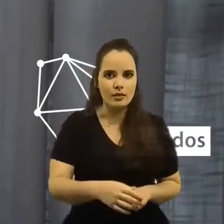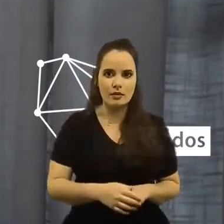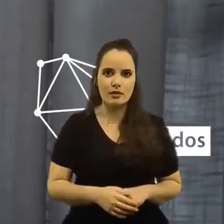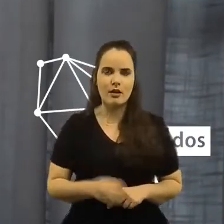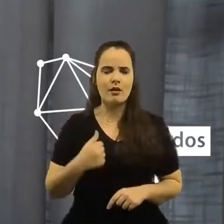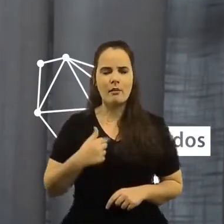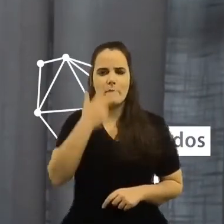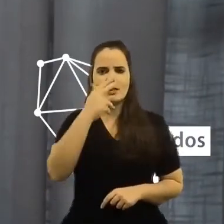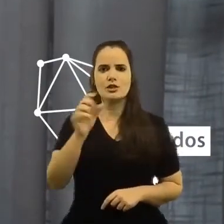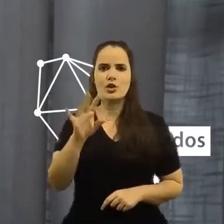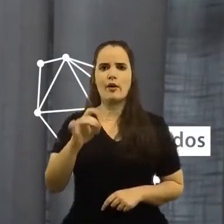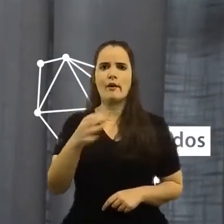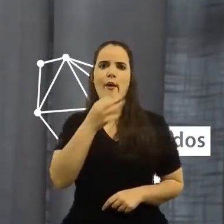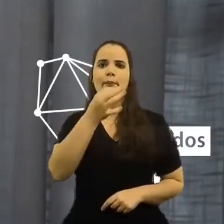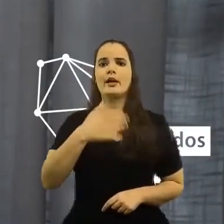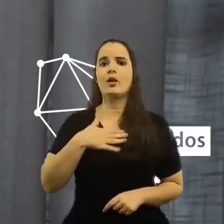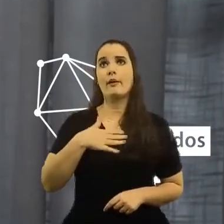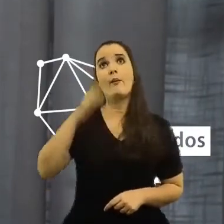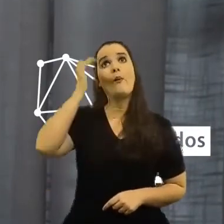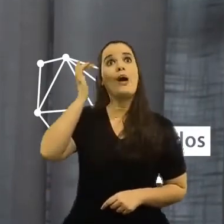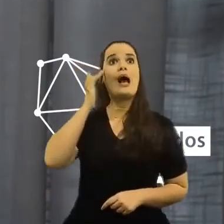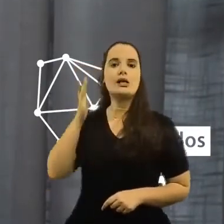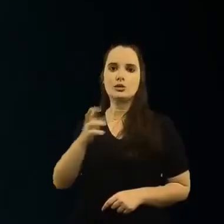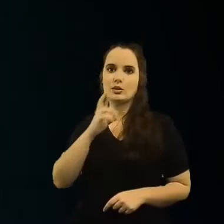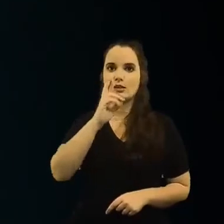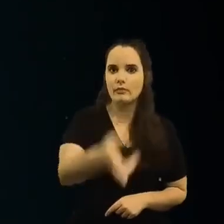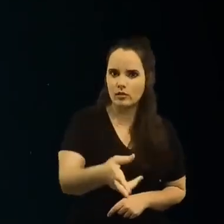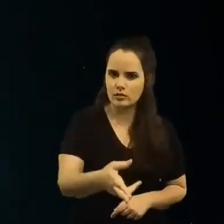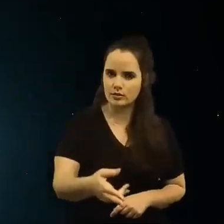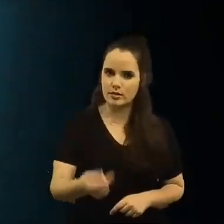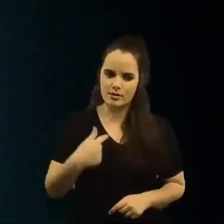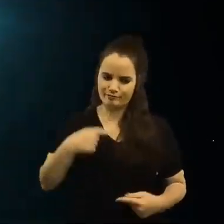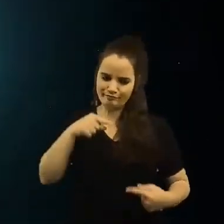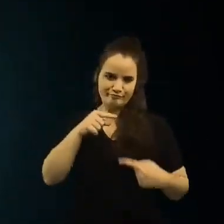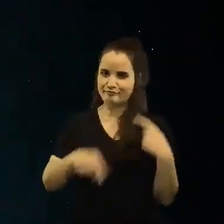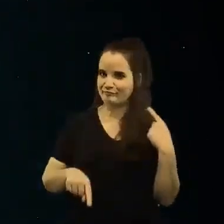sobre elas, o que vai contra o nosso propósito aqui.